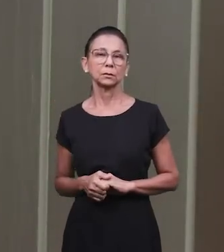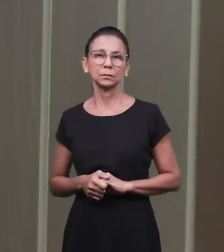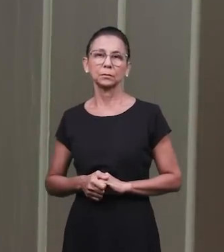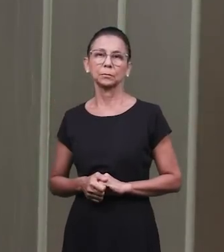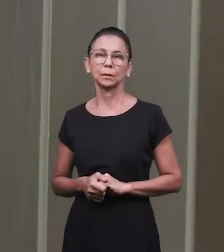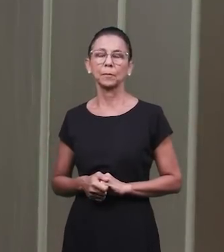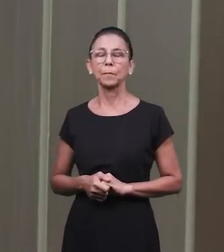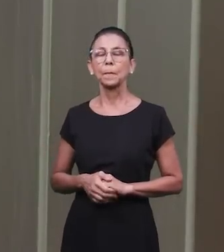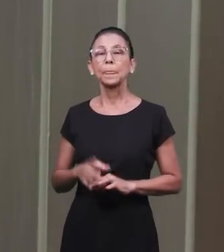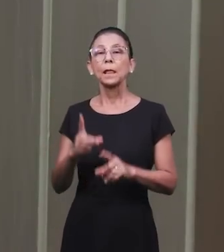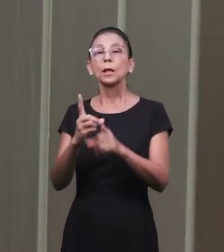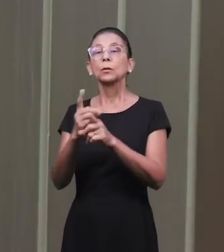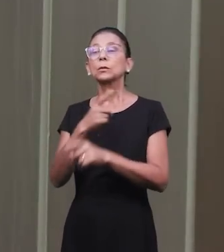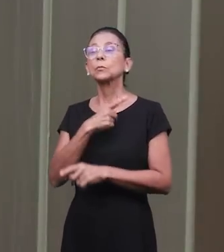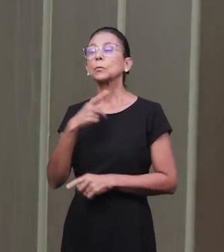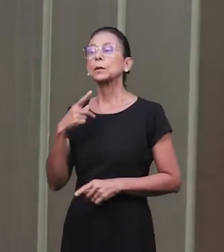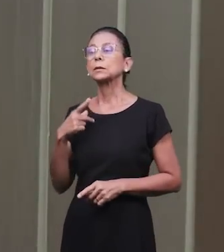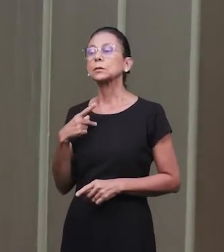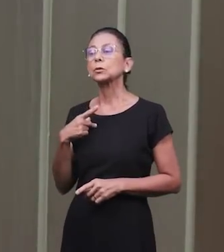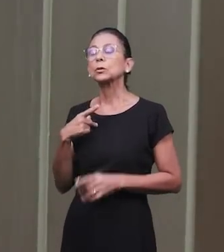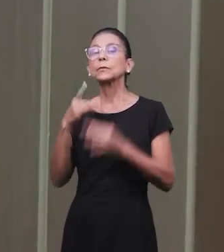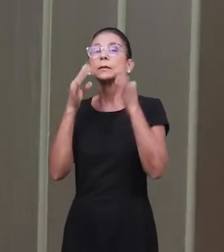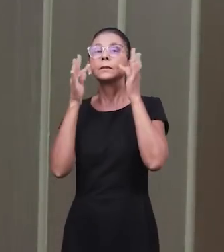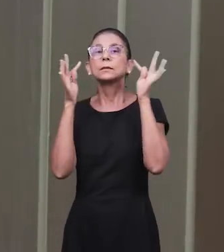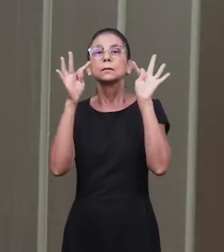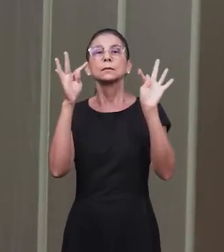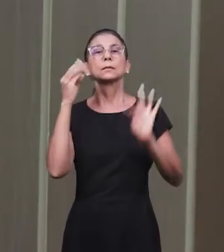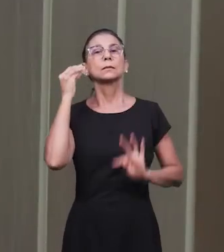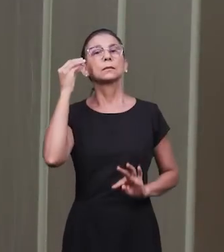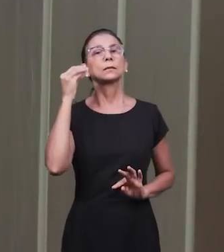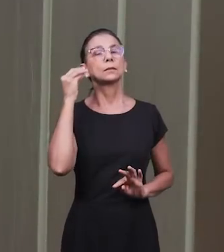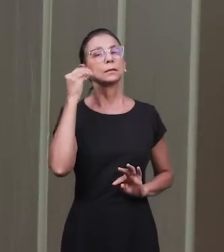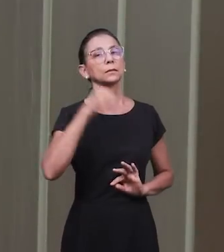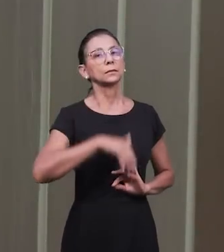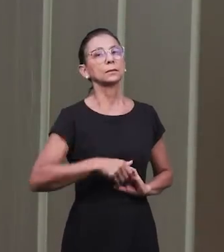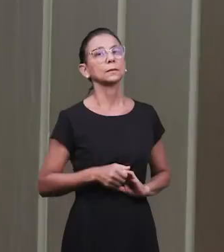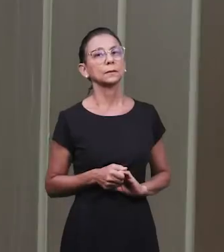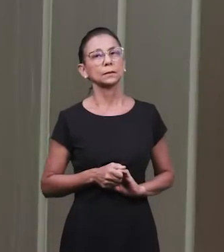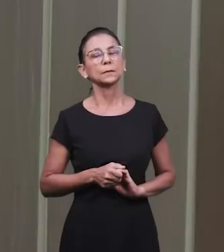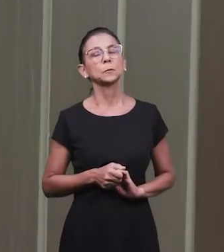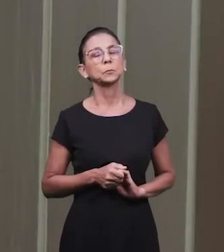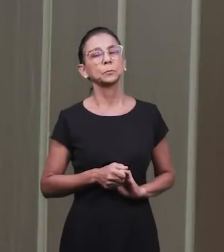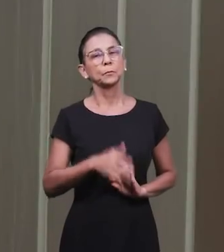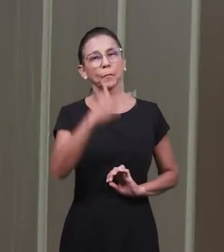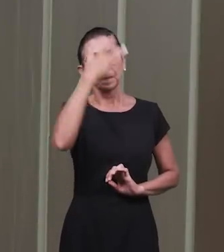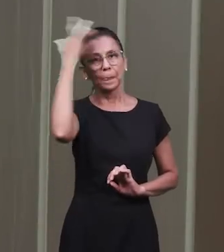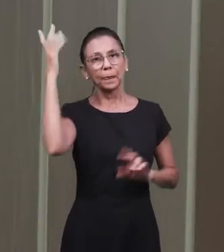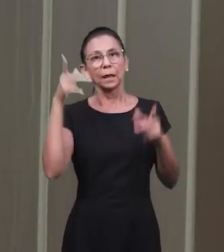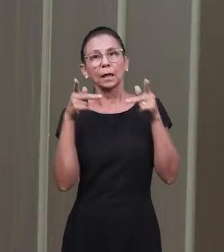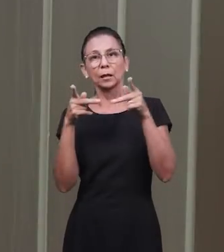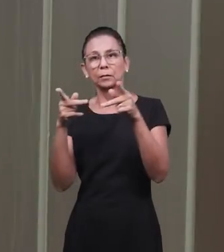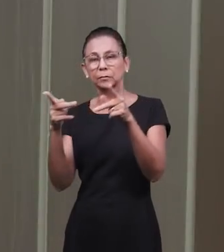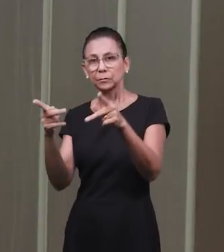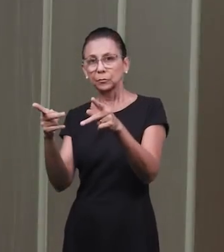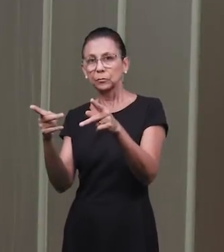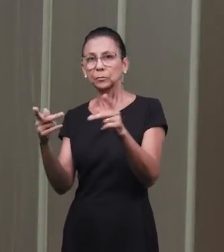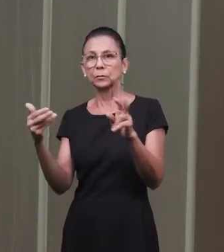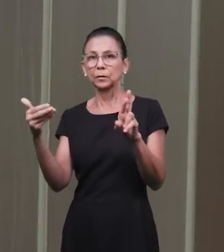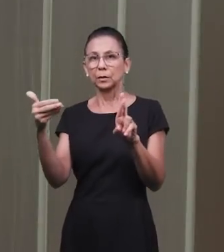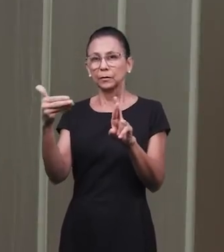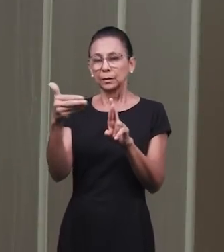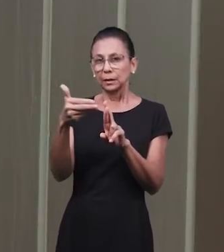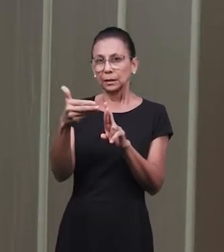e pedimos para ele contar um pouco dessa experiência que essa visitante teve, referente